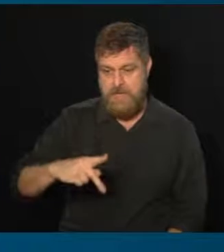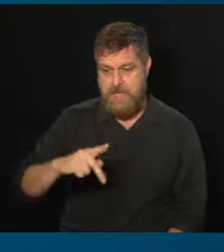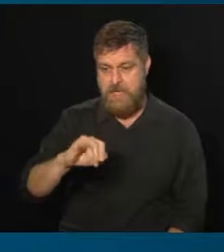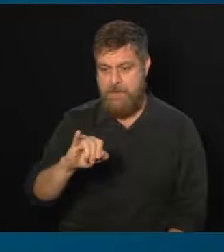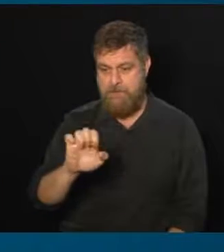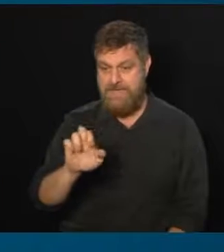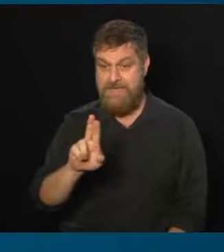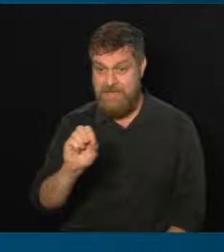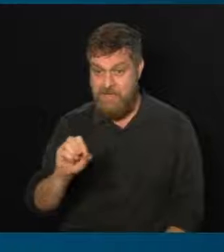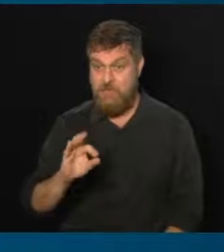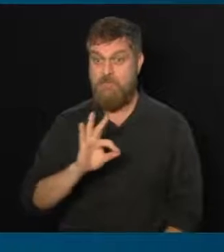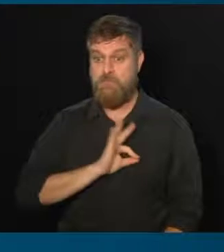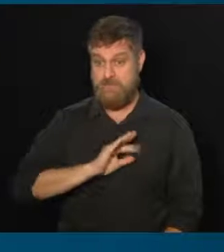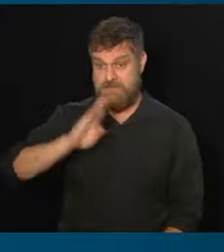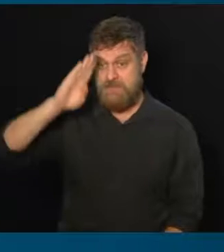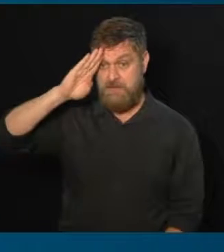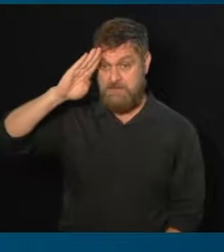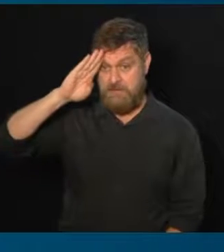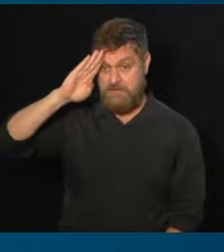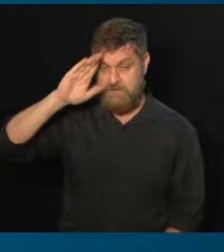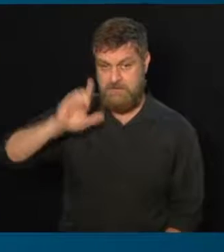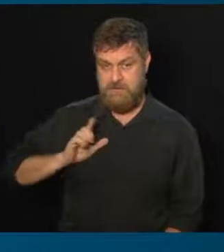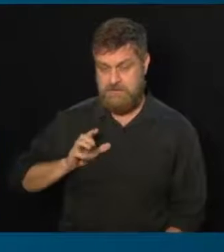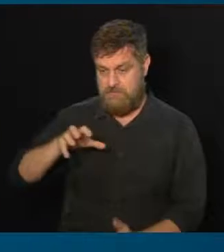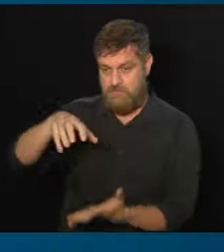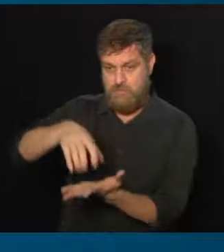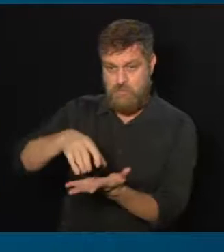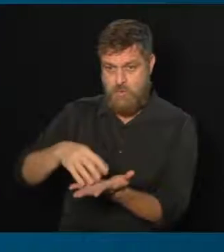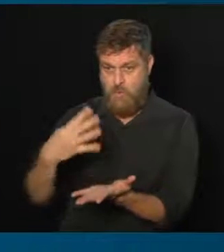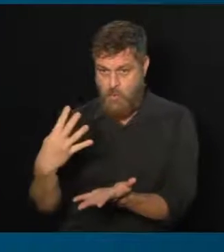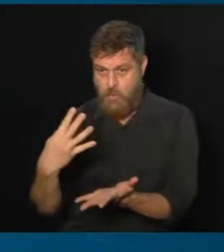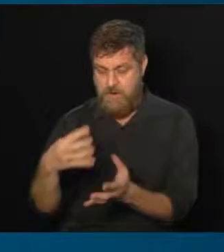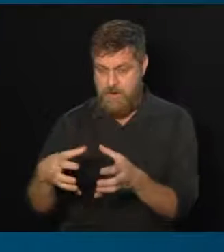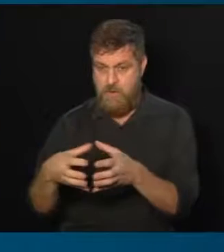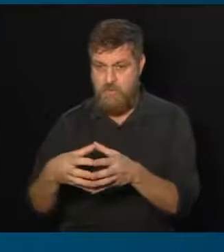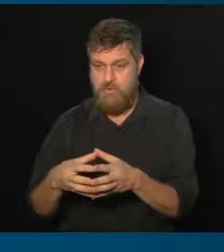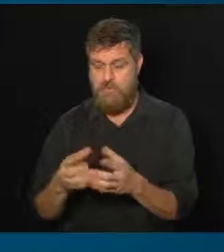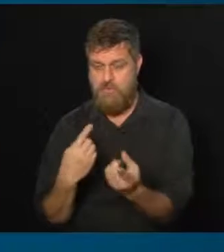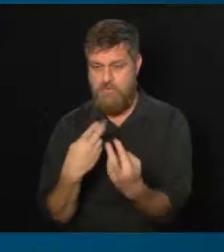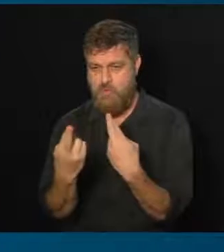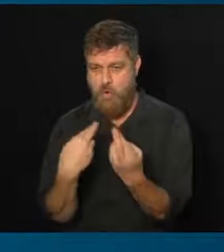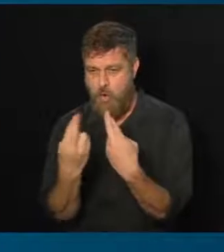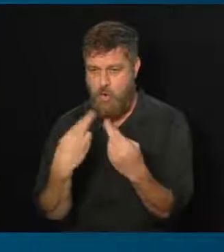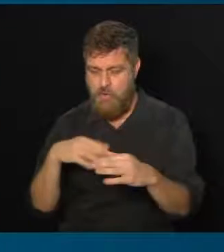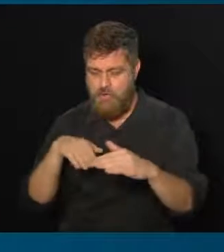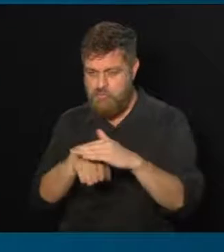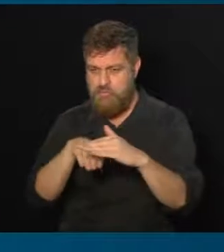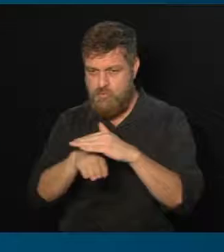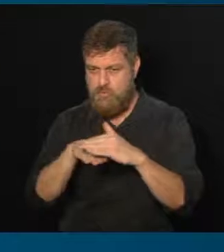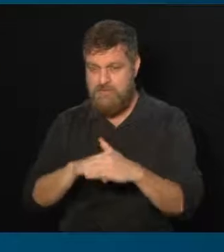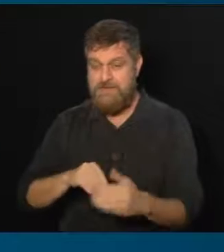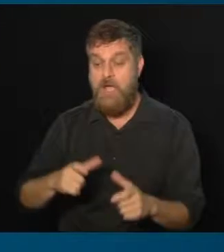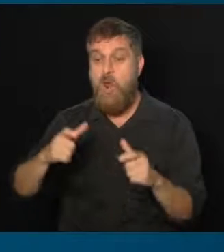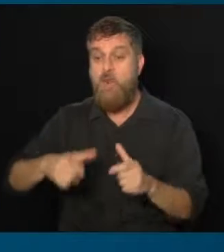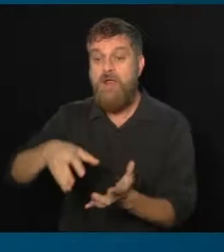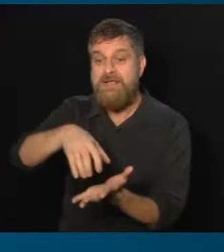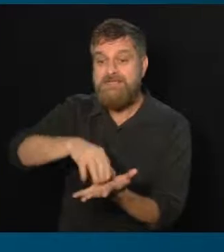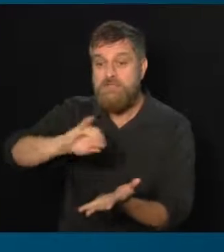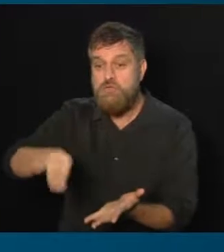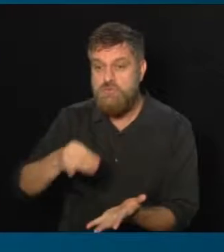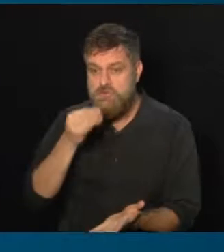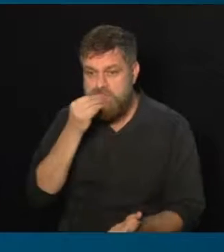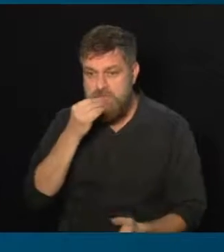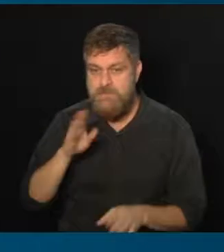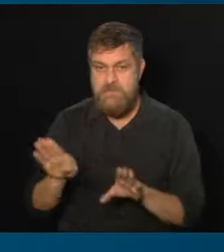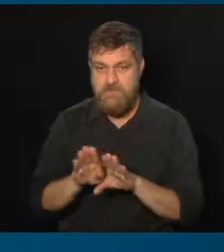que é policial militar e está lotado no 4º Batalhão da Polícia Rodoviária, sediado em Jundiaí. Também foi